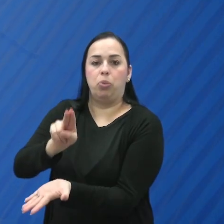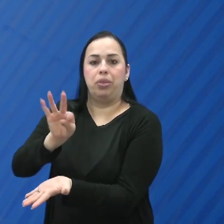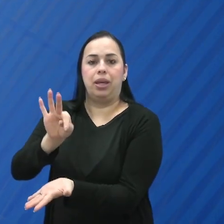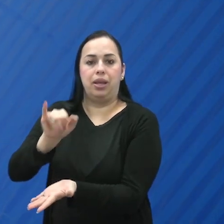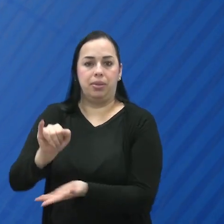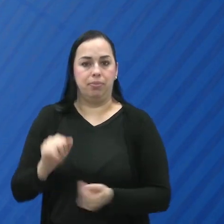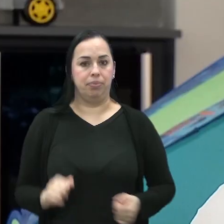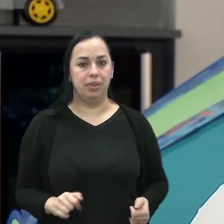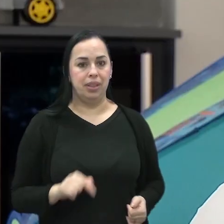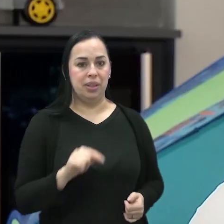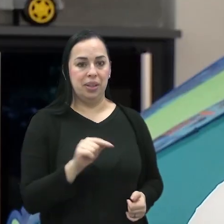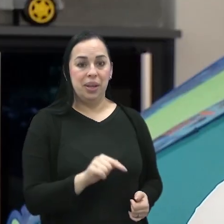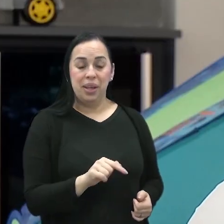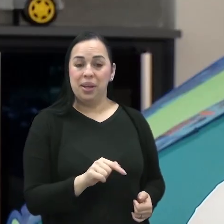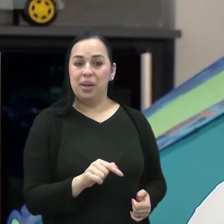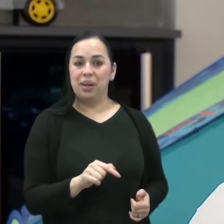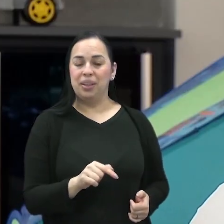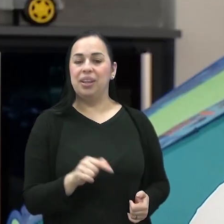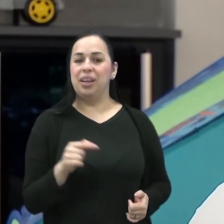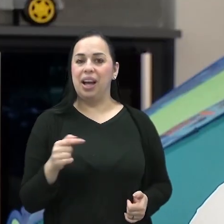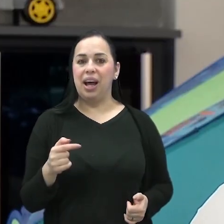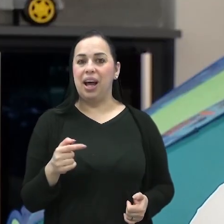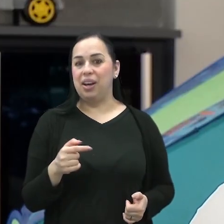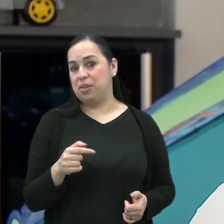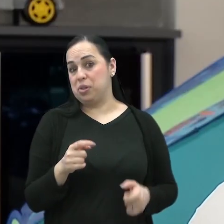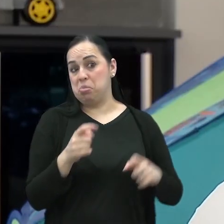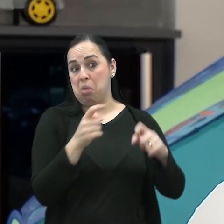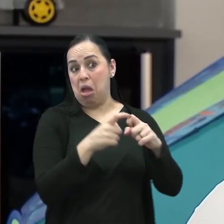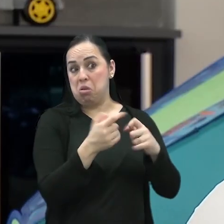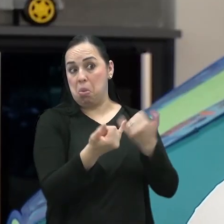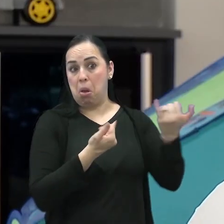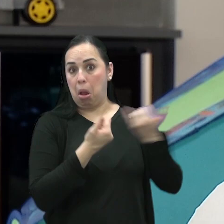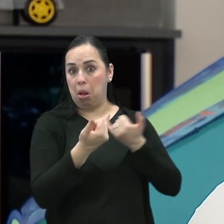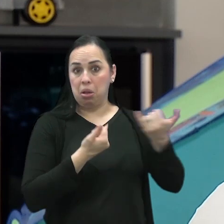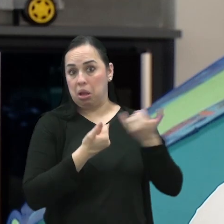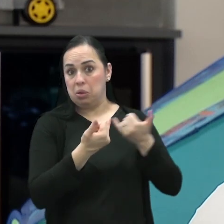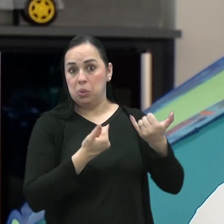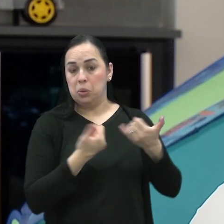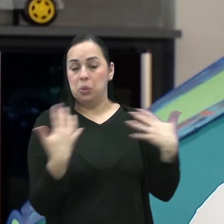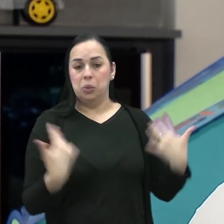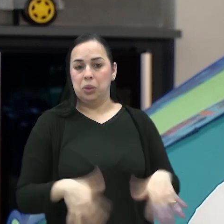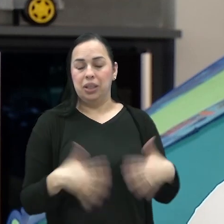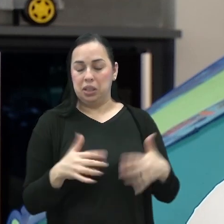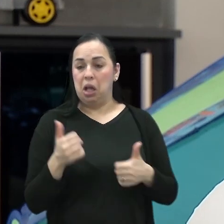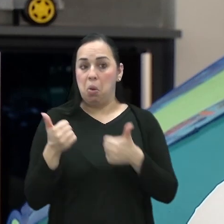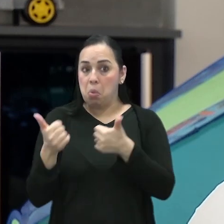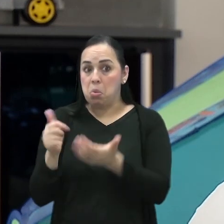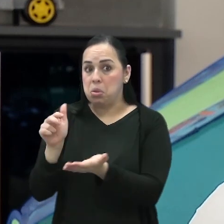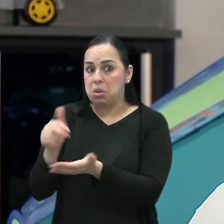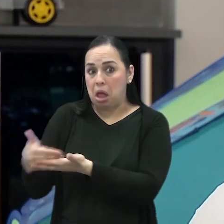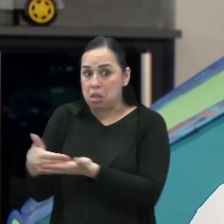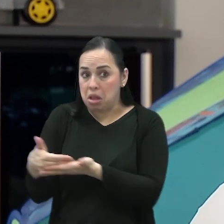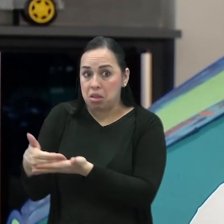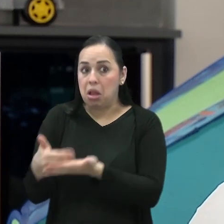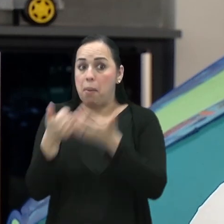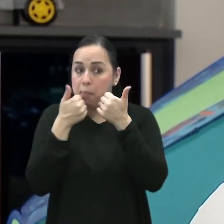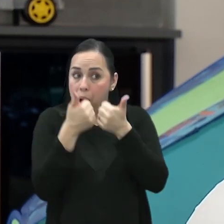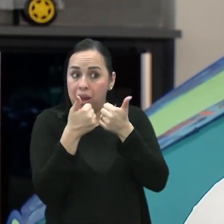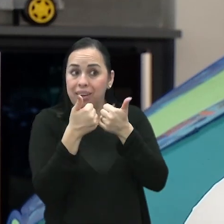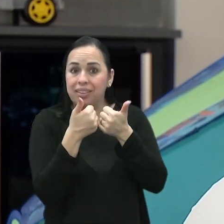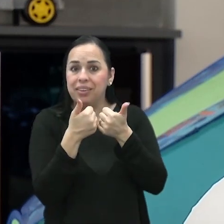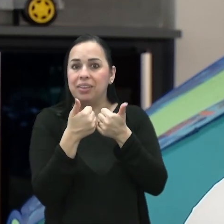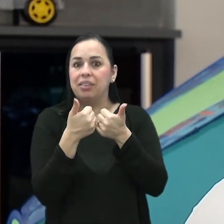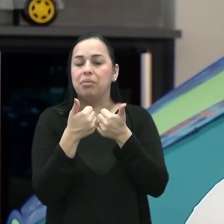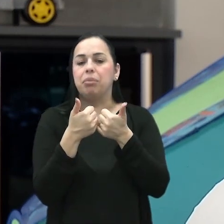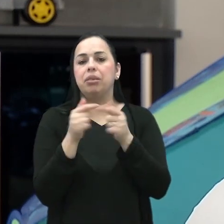UTI neonatal. Ao mesmo tempo que eu tinha feedbacks dos médicos, né, plantonistas, que estava tudo bem, que traziam um